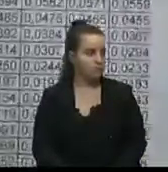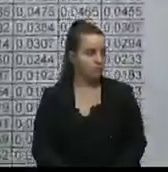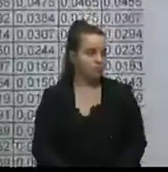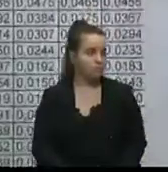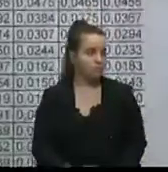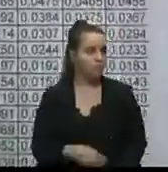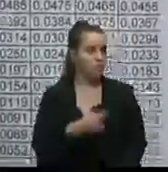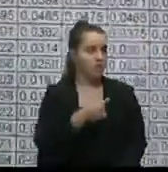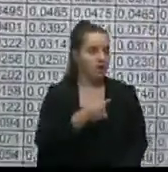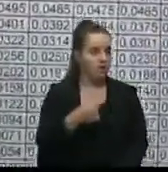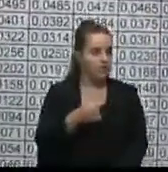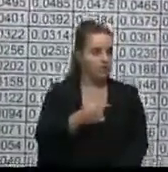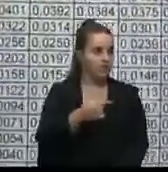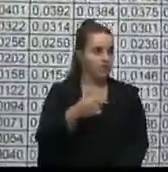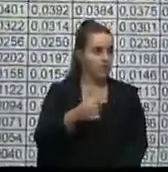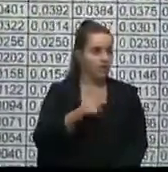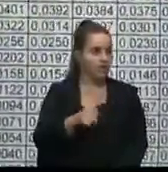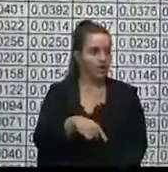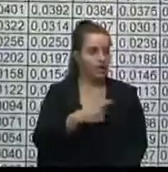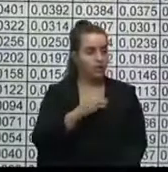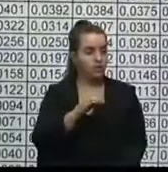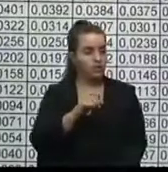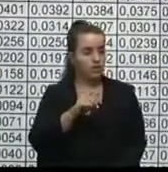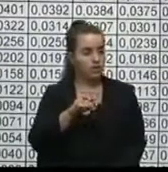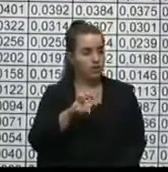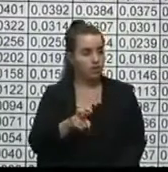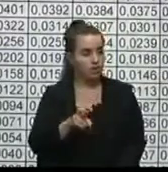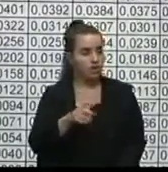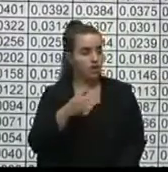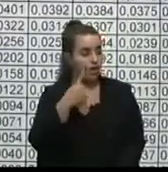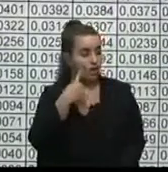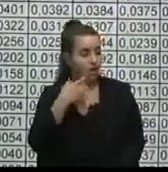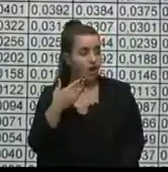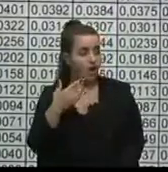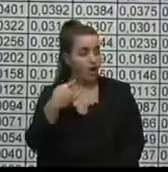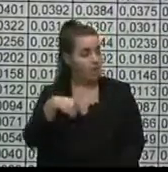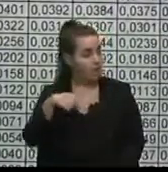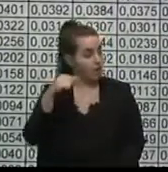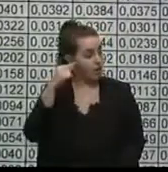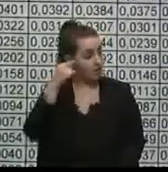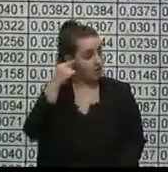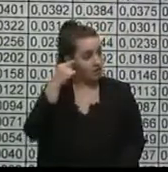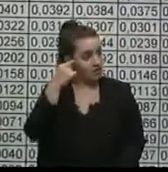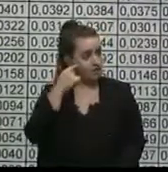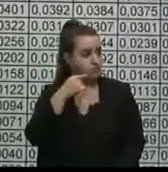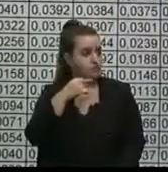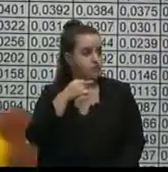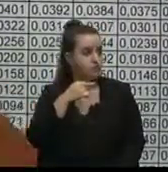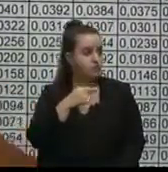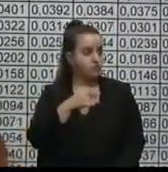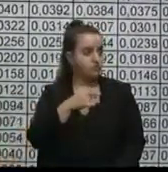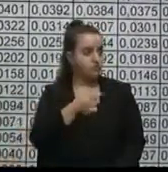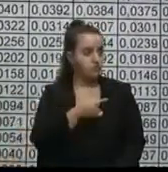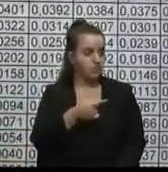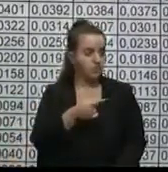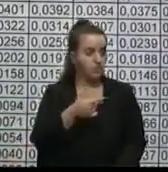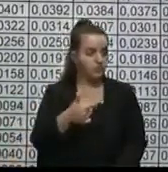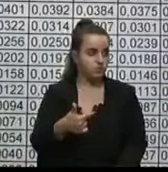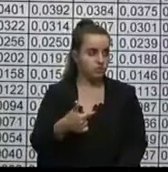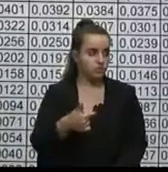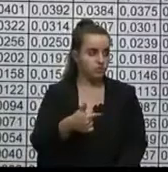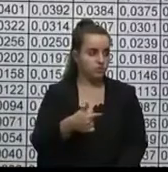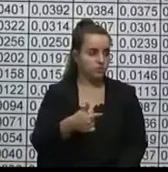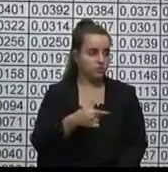O menos 2,05 eu determino considerando, então, o menos 2